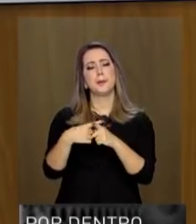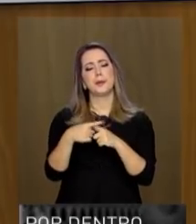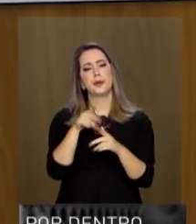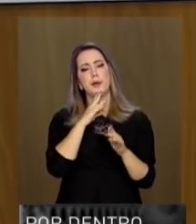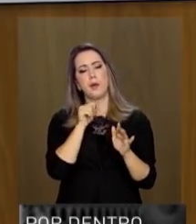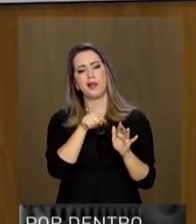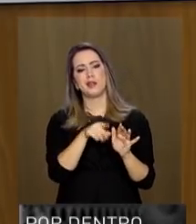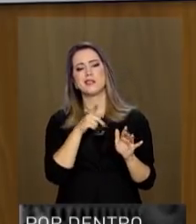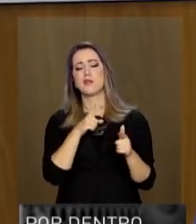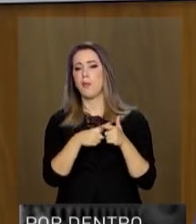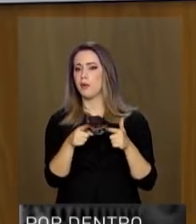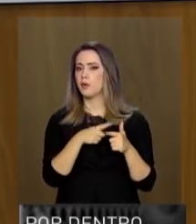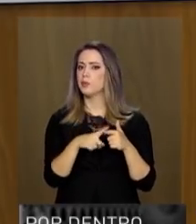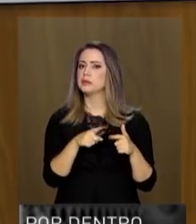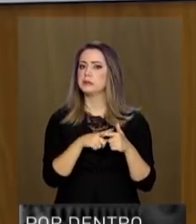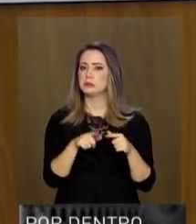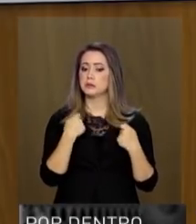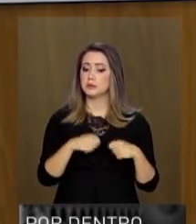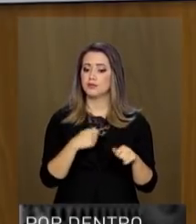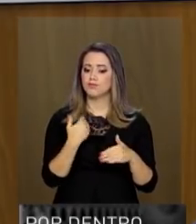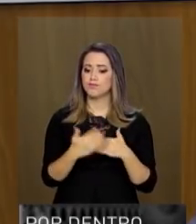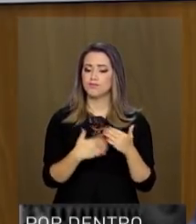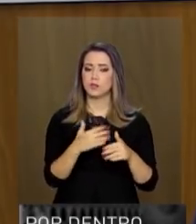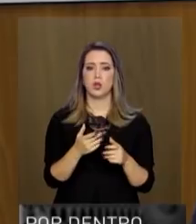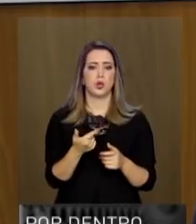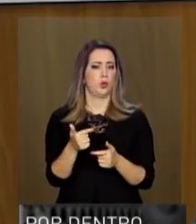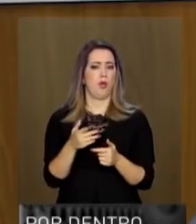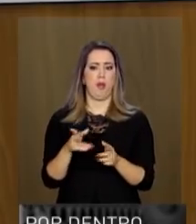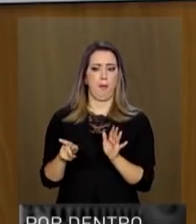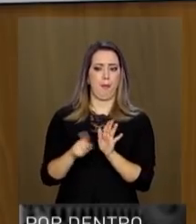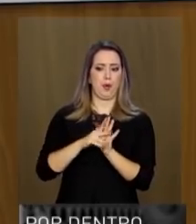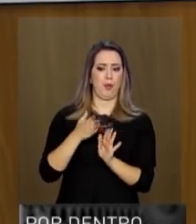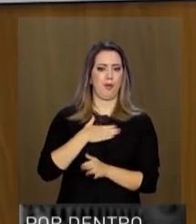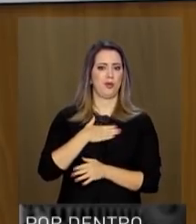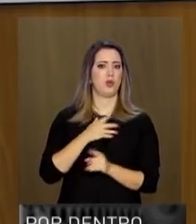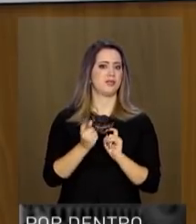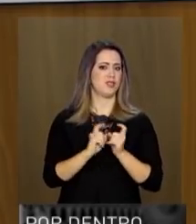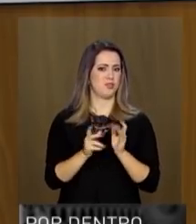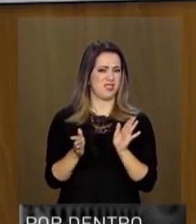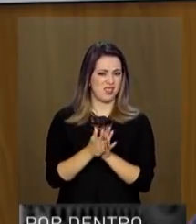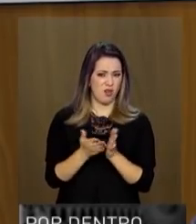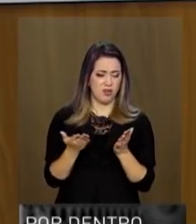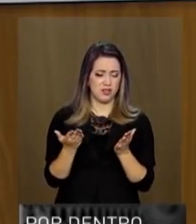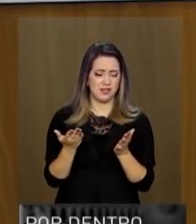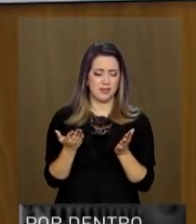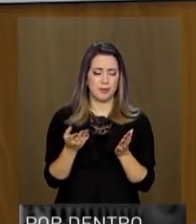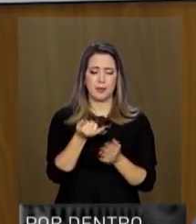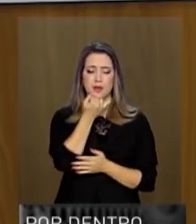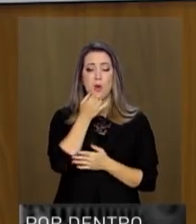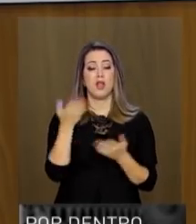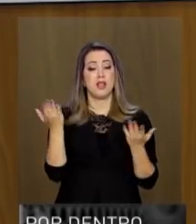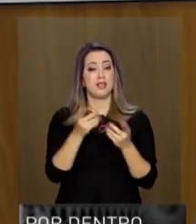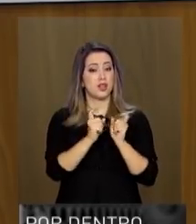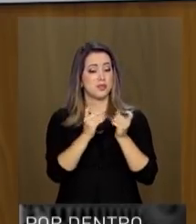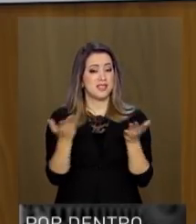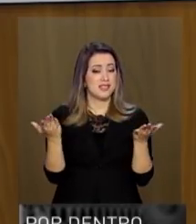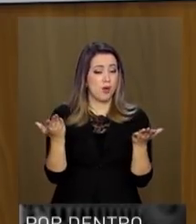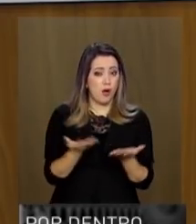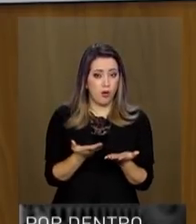do problema e nem tanto por uma questão da administração atual. Quer dizer, veja, a administração atual, ela vai nesse ano agora